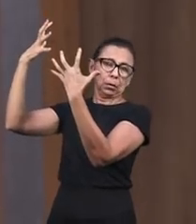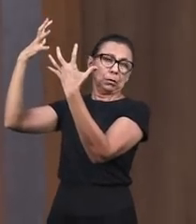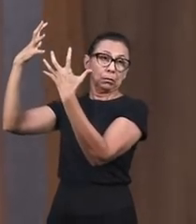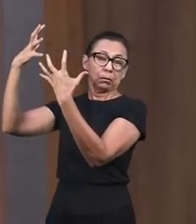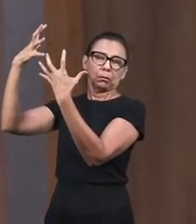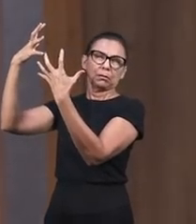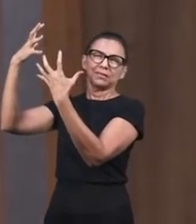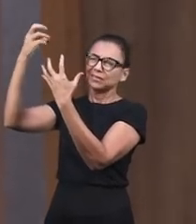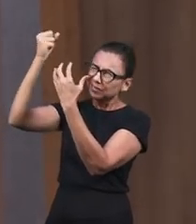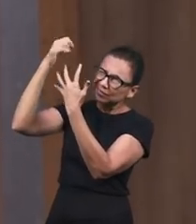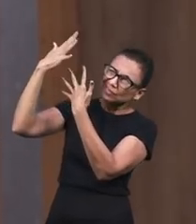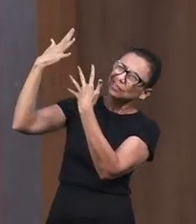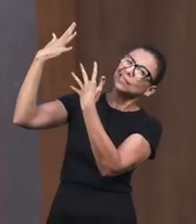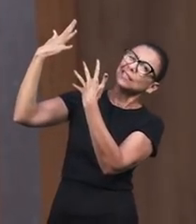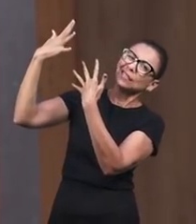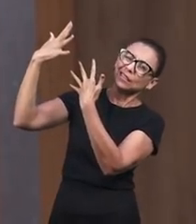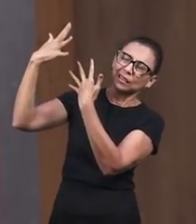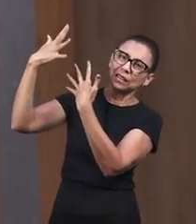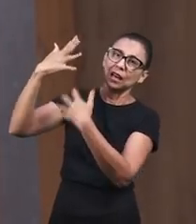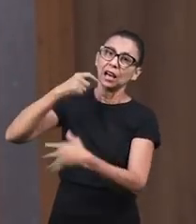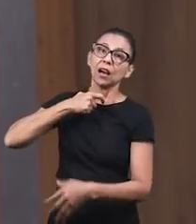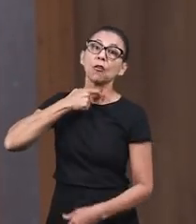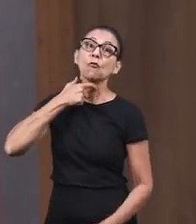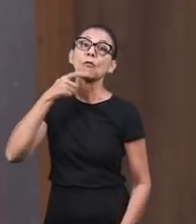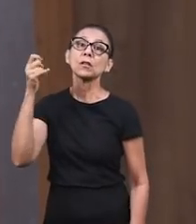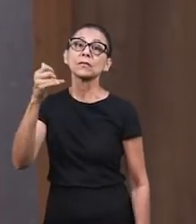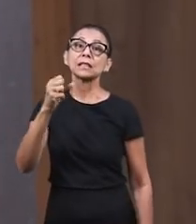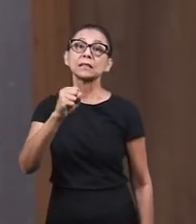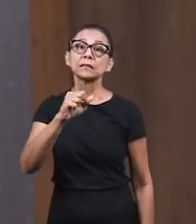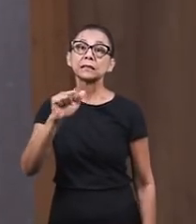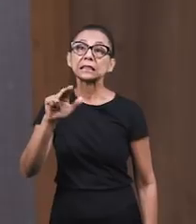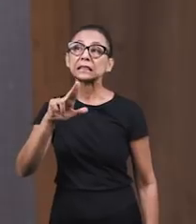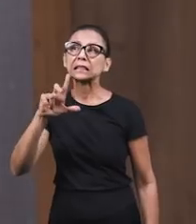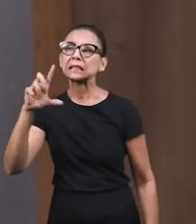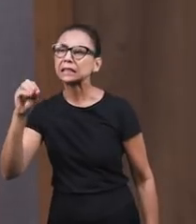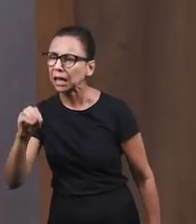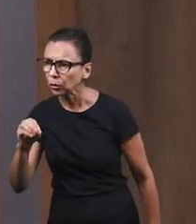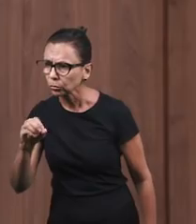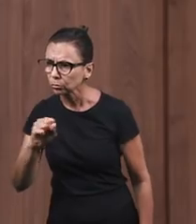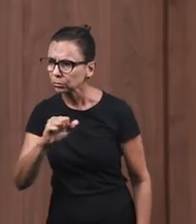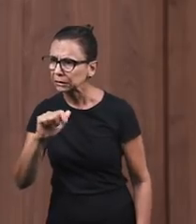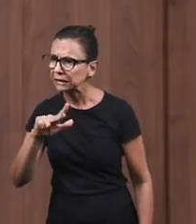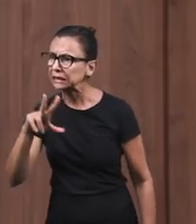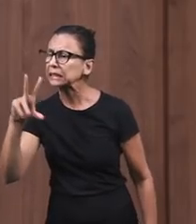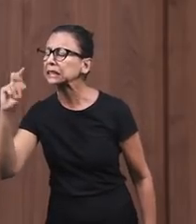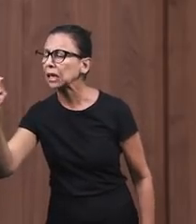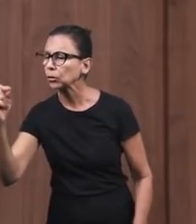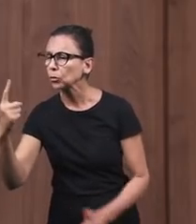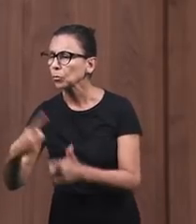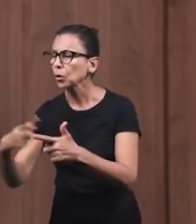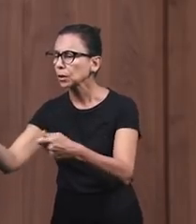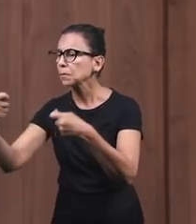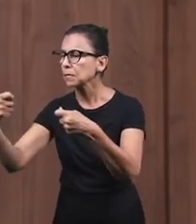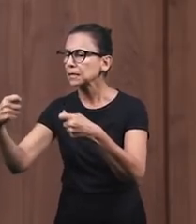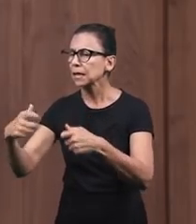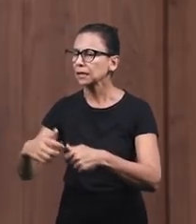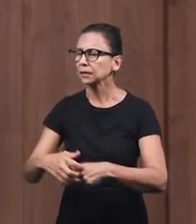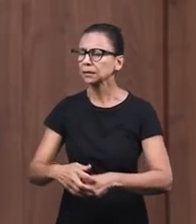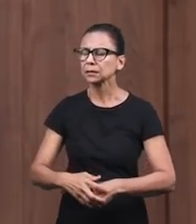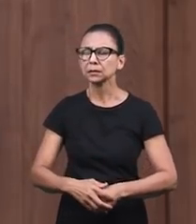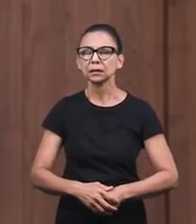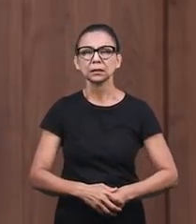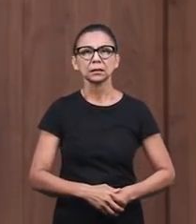vinha uma voz que dizia: Saulo, Saulo, por que me persegues? E ele disse assim: Quem é,